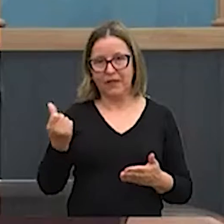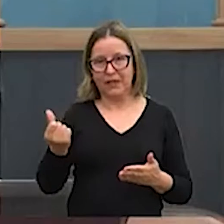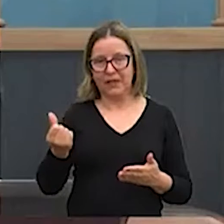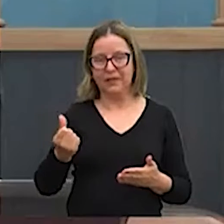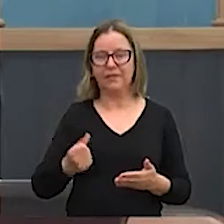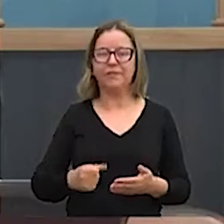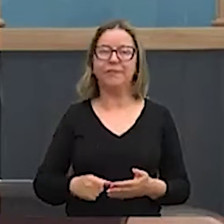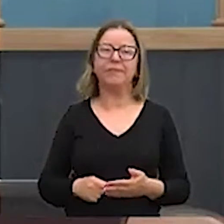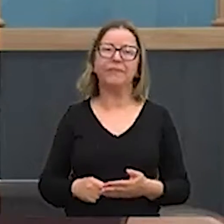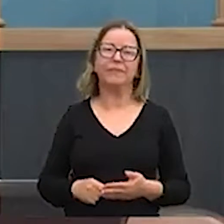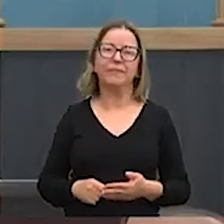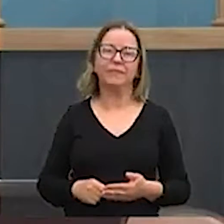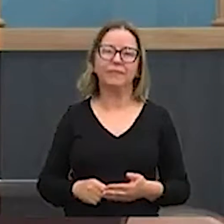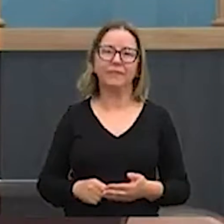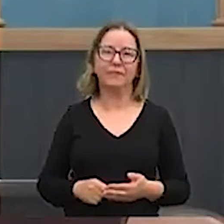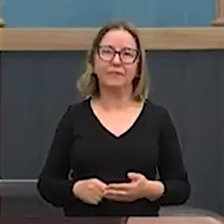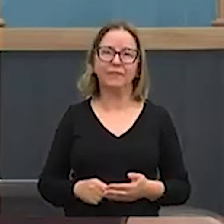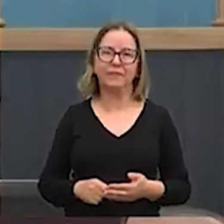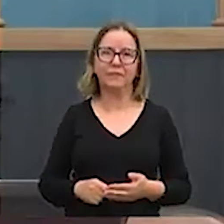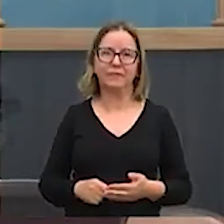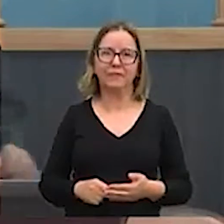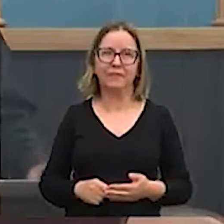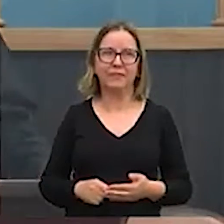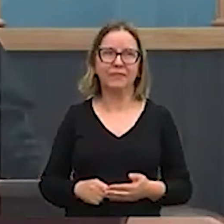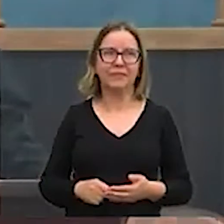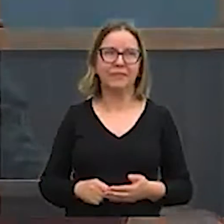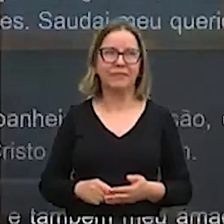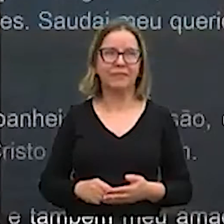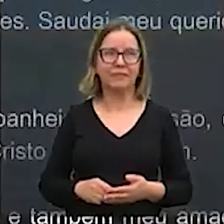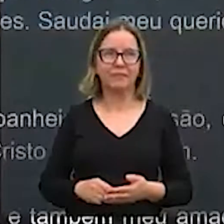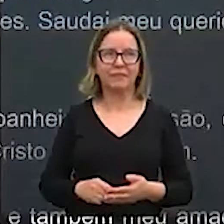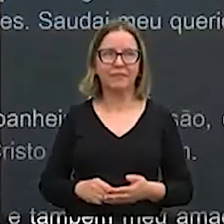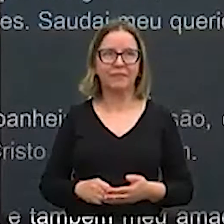Coríntios 2, 14 a 16.